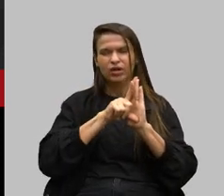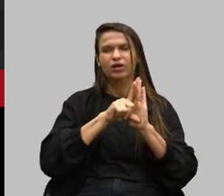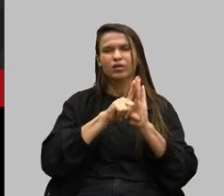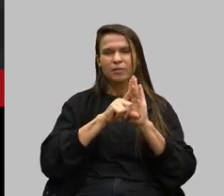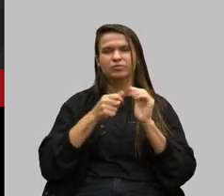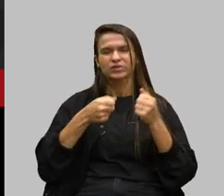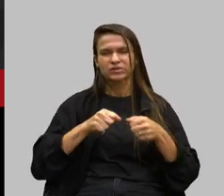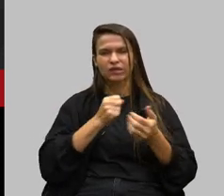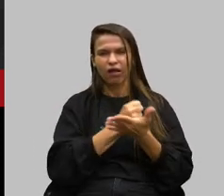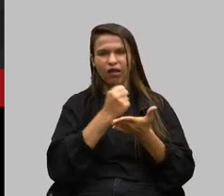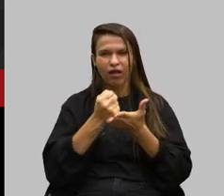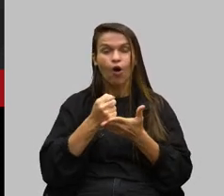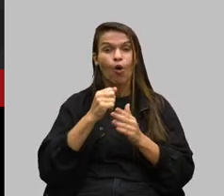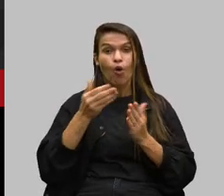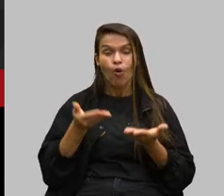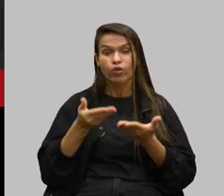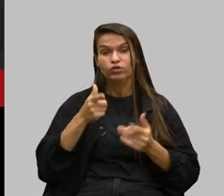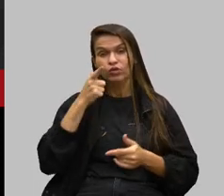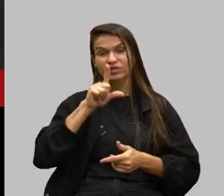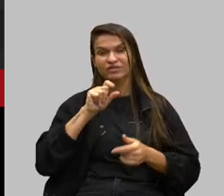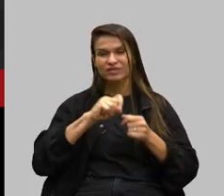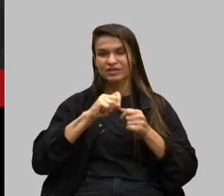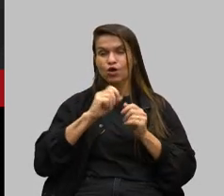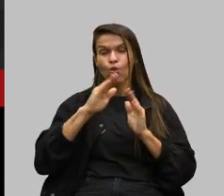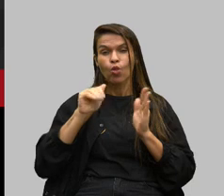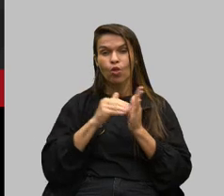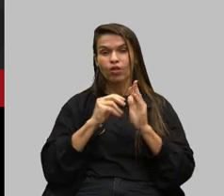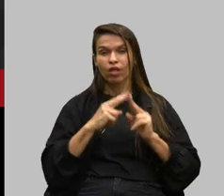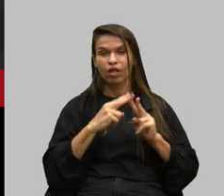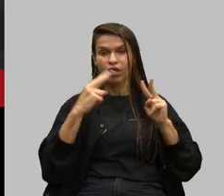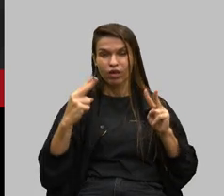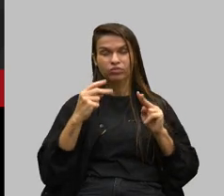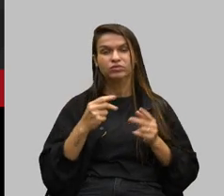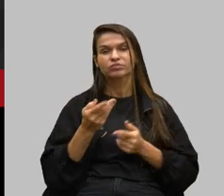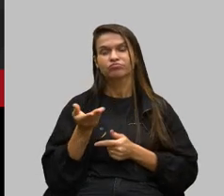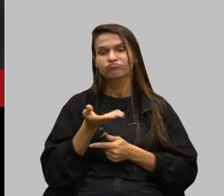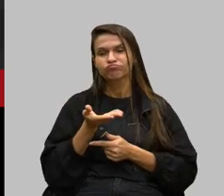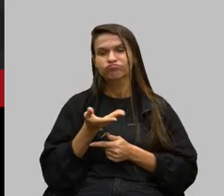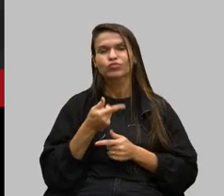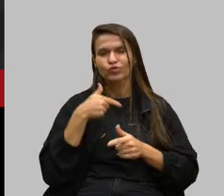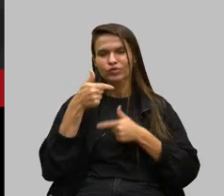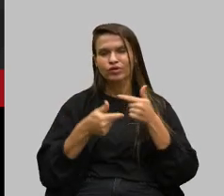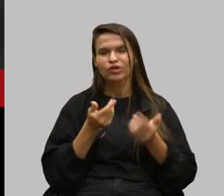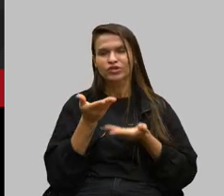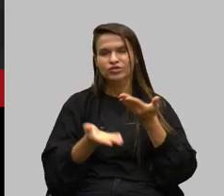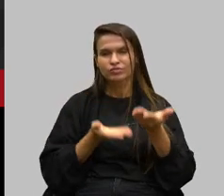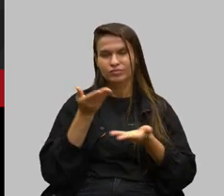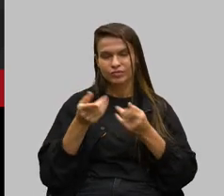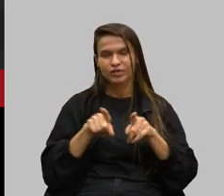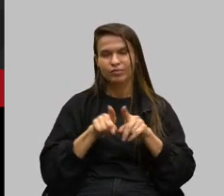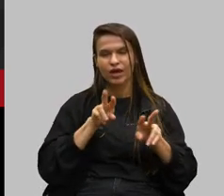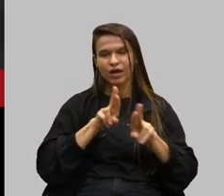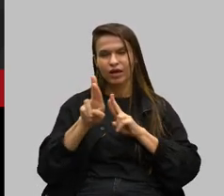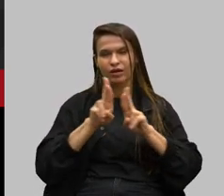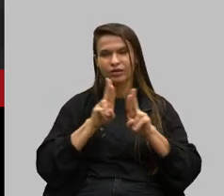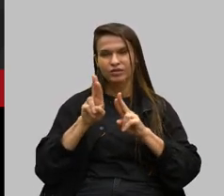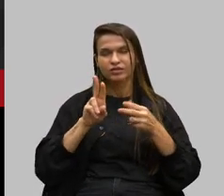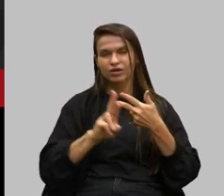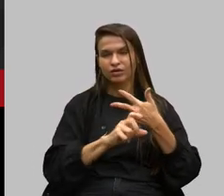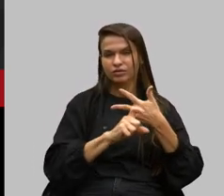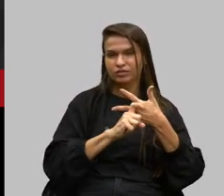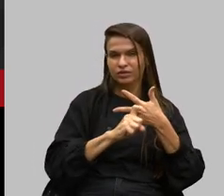hoje você consegue fazer tudo de forma remota o que agilizou muito o atendimento essa relação entre o executivo e o